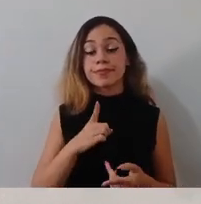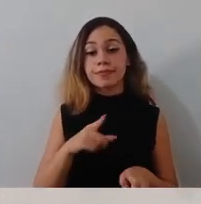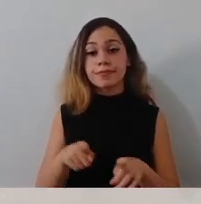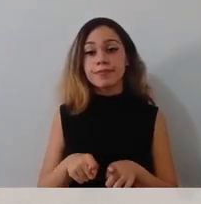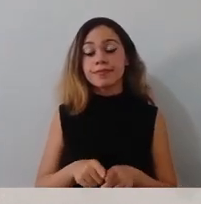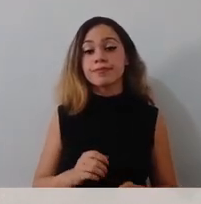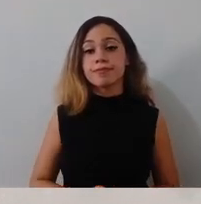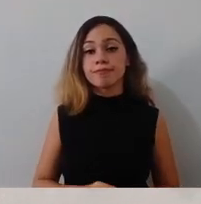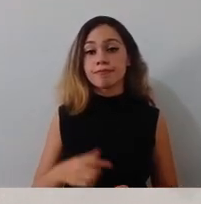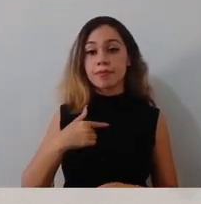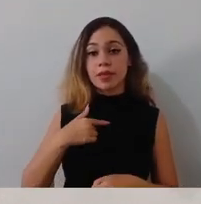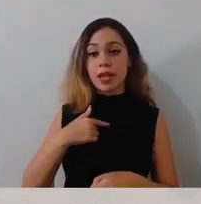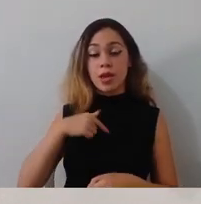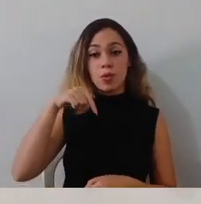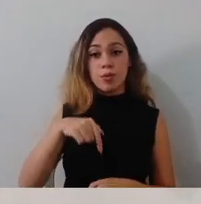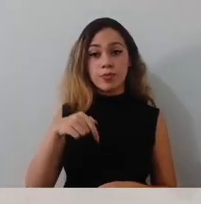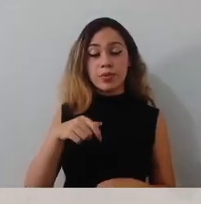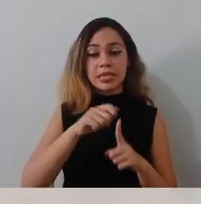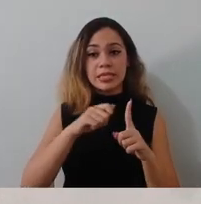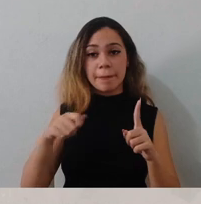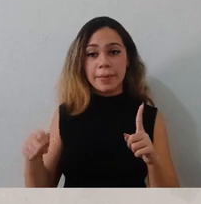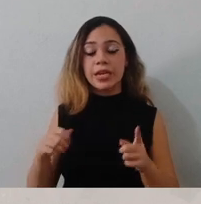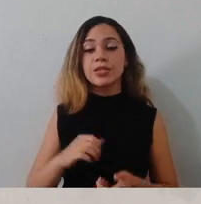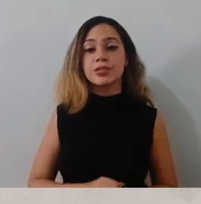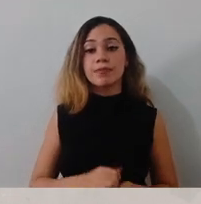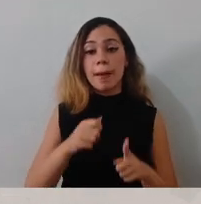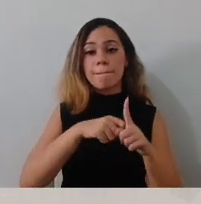E mês